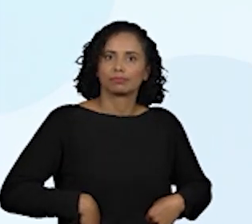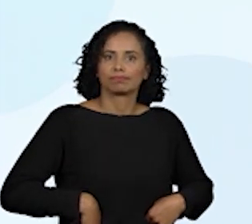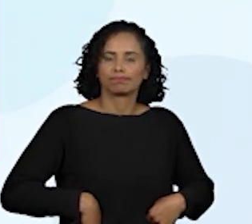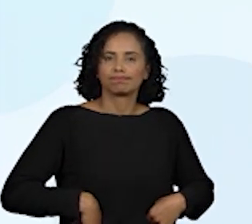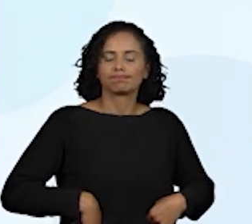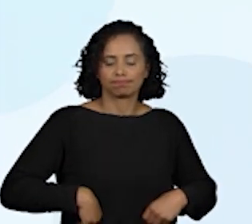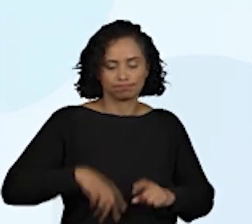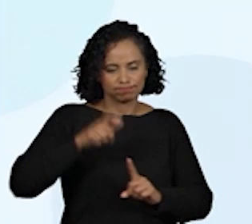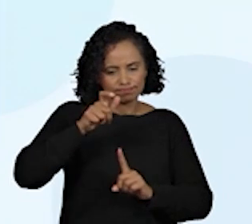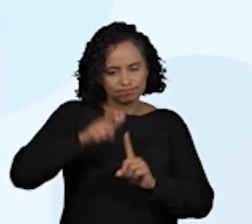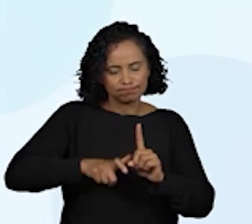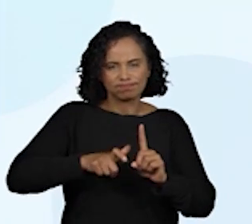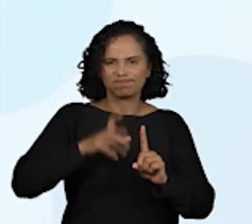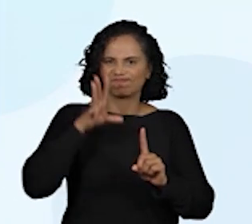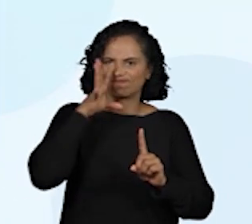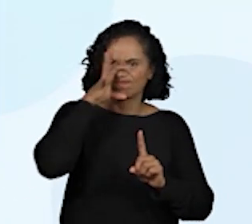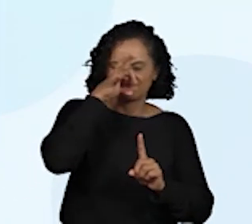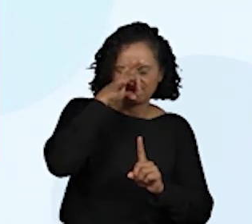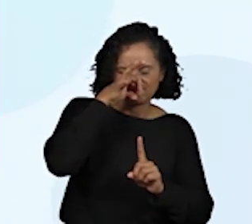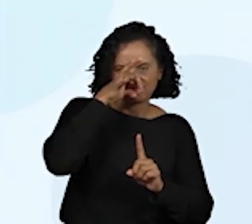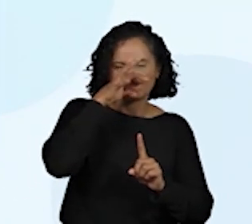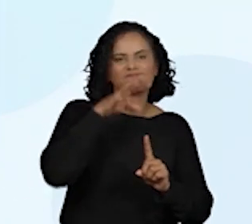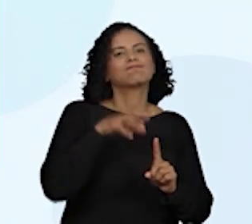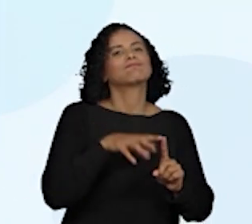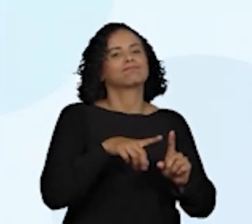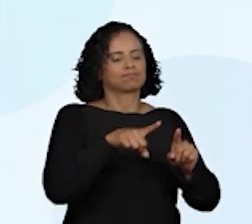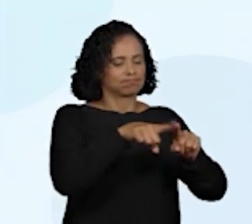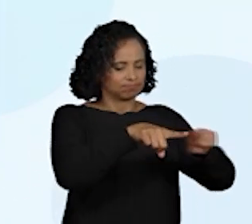seu Petrúquio, à beira do lago,